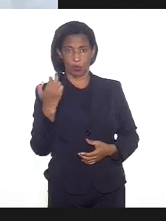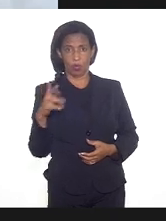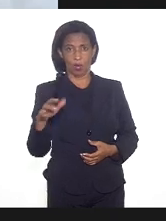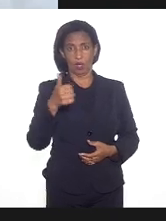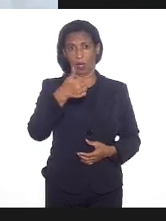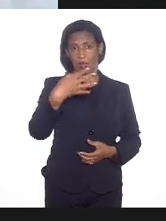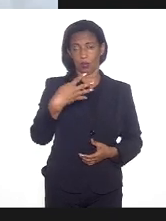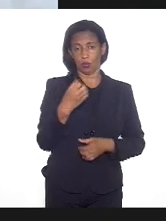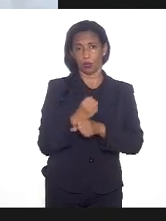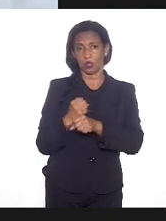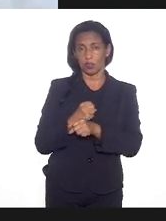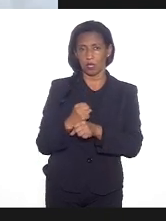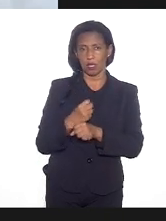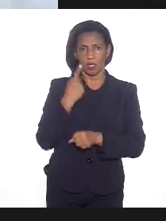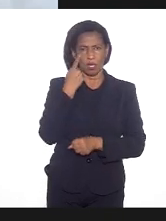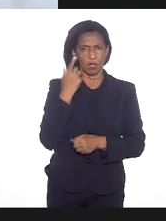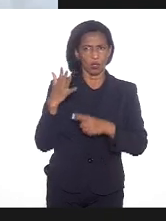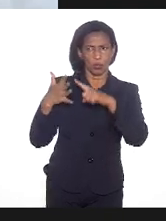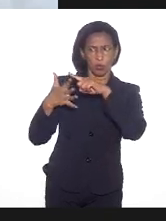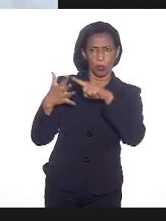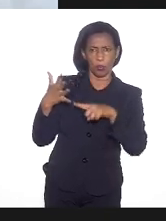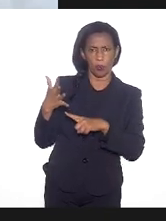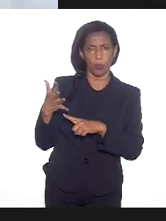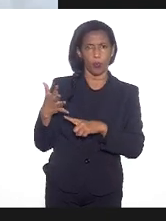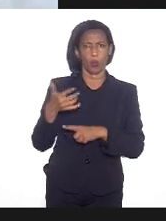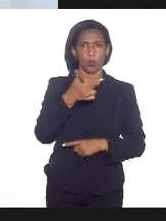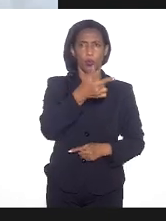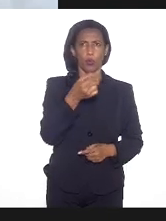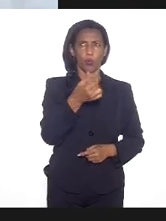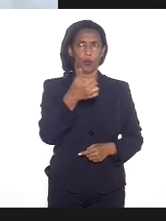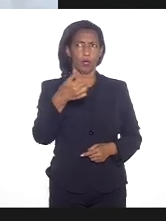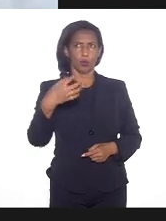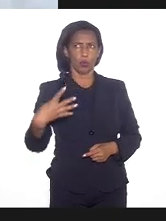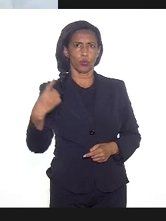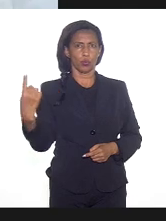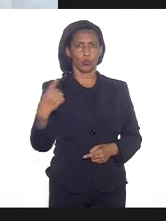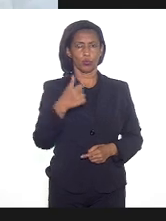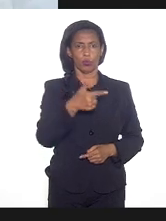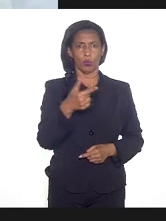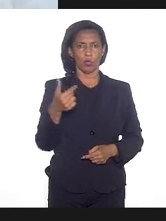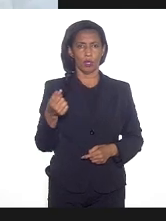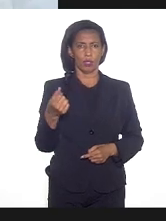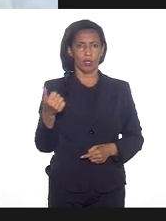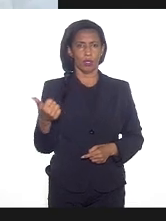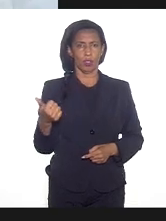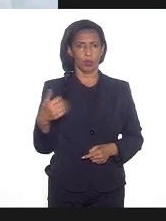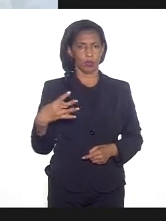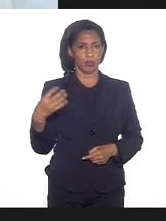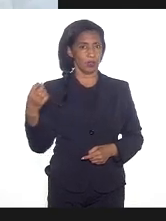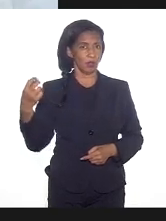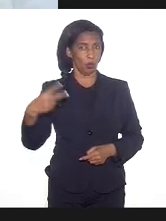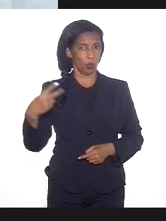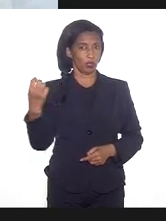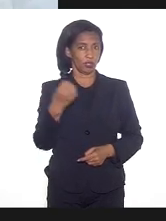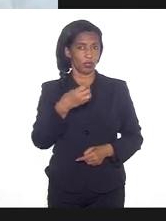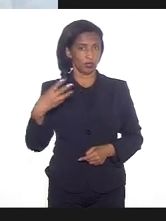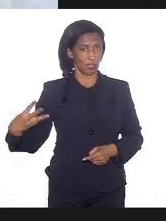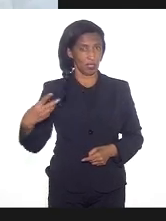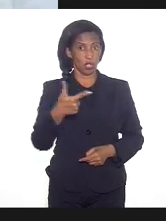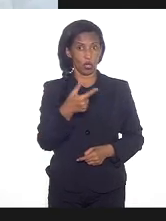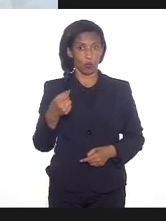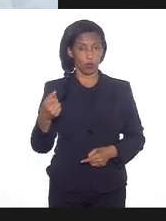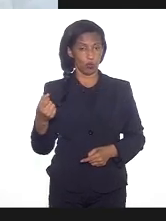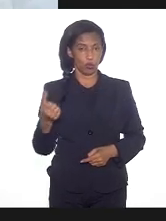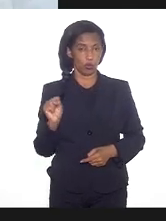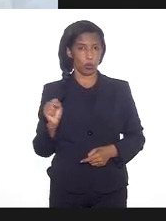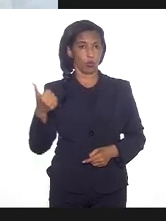14 anos. E aí a gente aponta Delaware 2014-1, 2014-2, 2014-3 e 2018-1.